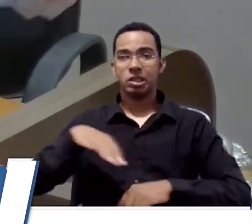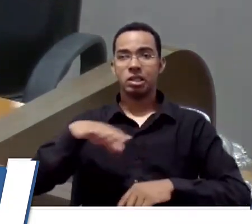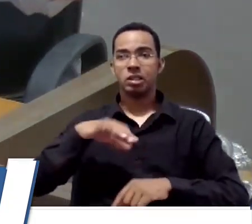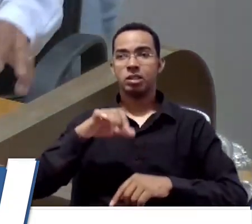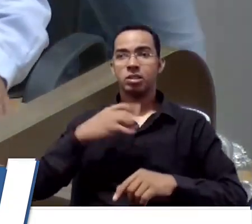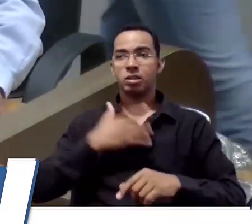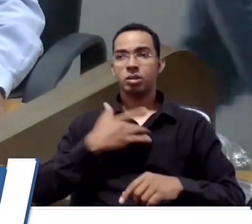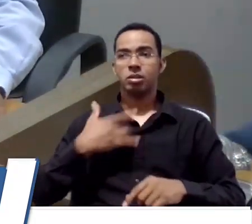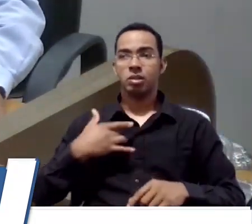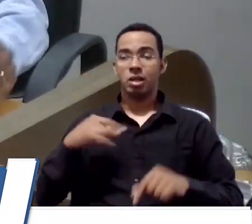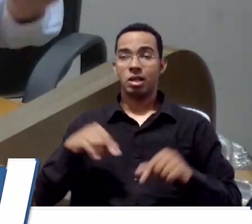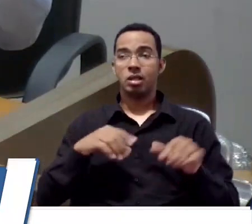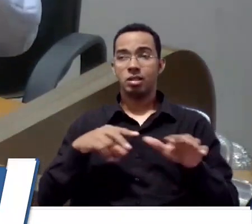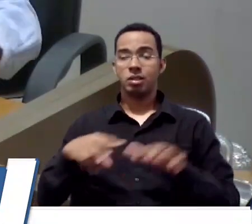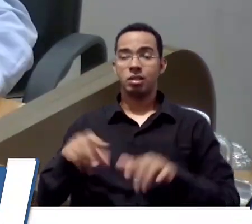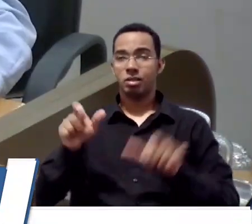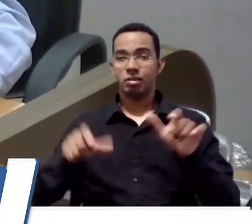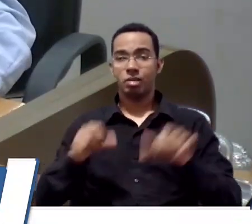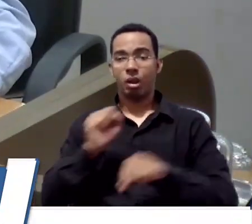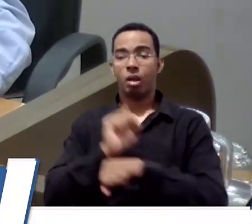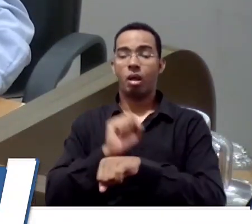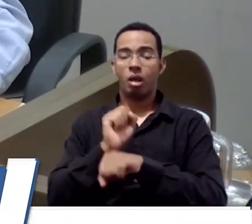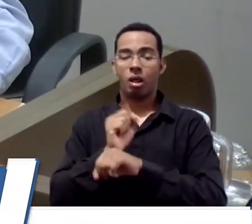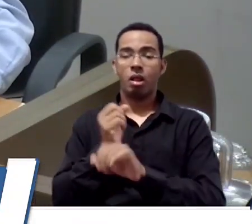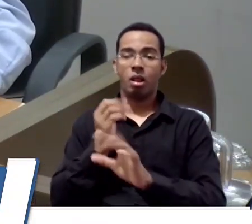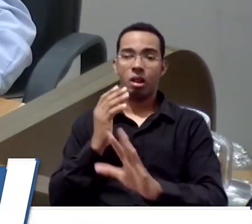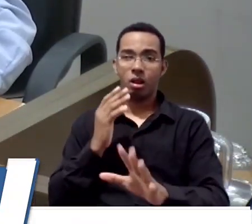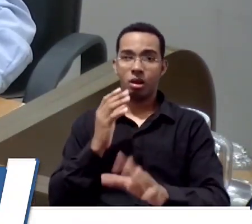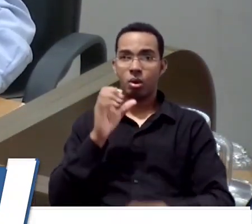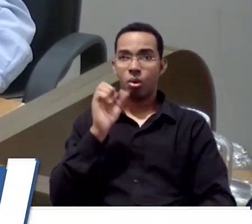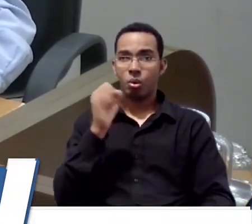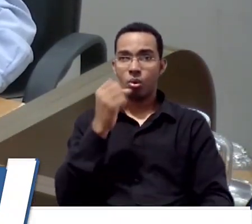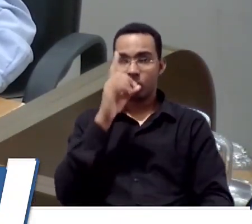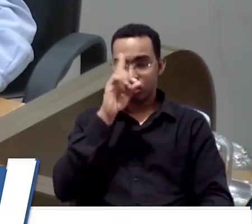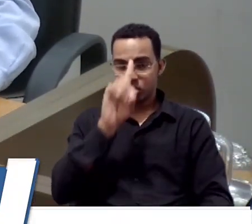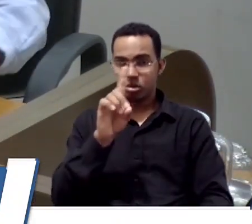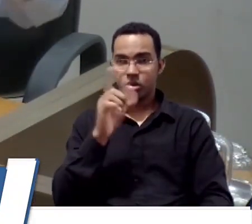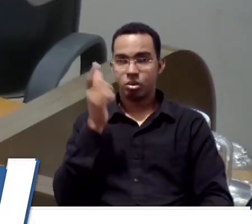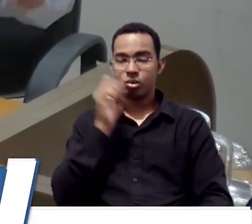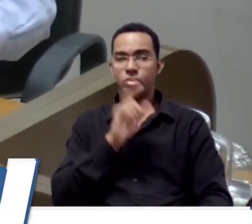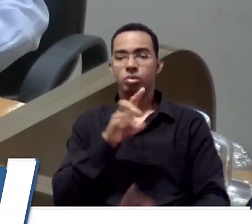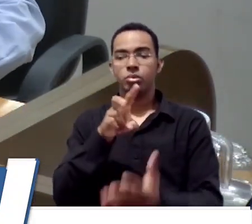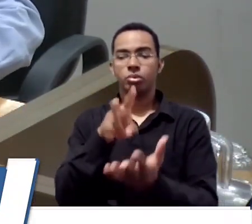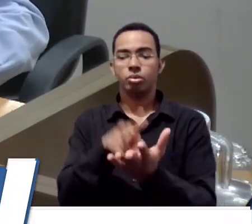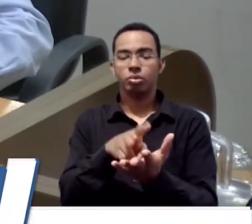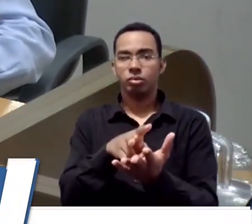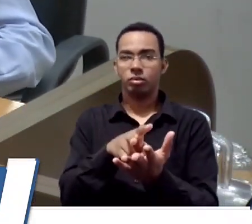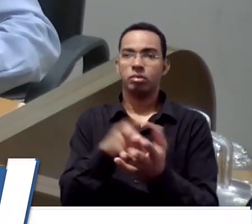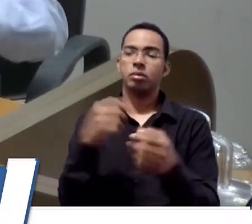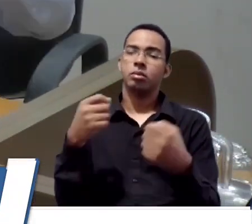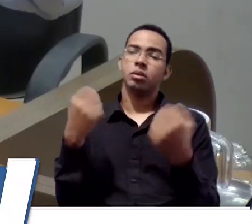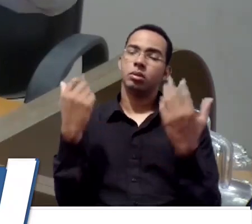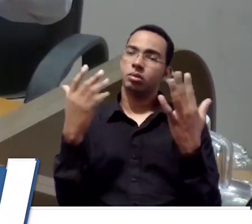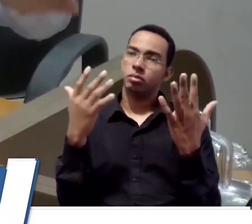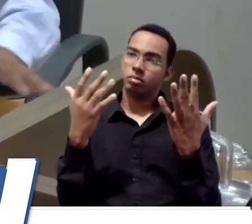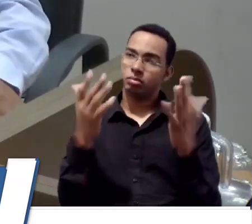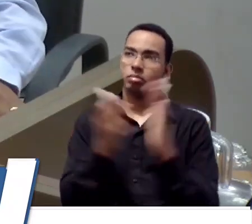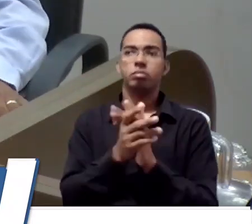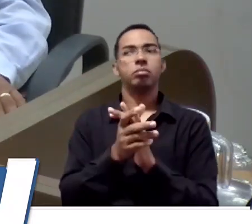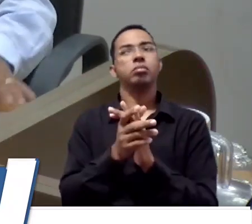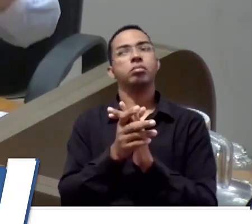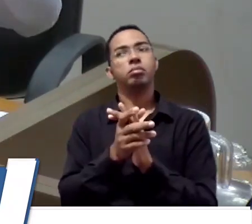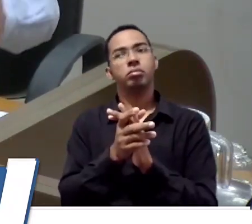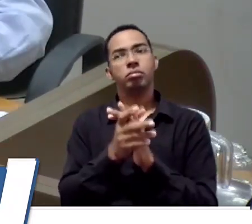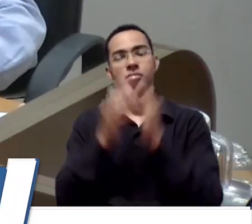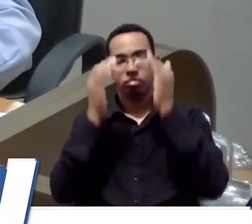mesmo teve gente que ficou esperando 8 dias para conseguir uma vaga para internar. Então tem que te parabenizar, né, a